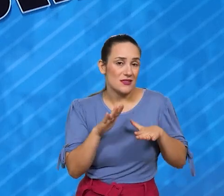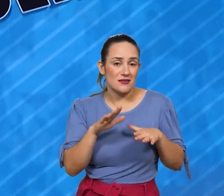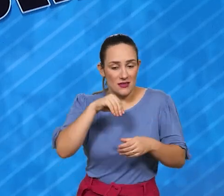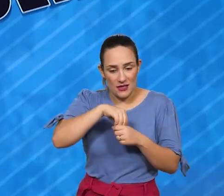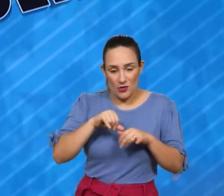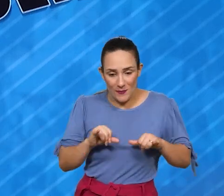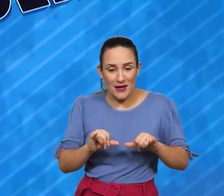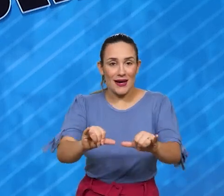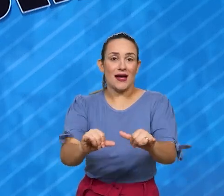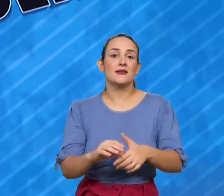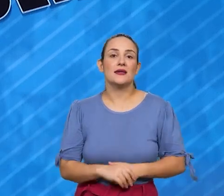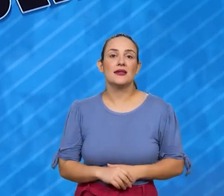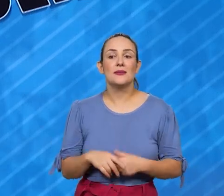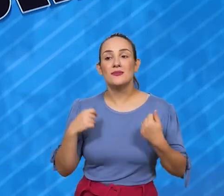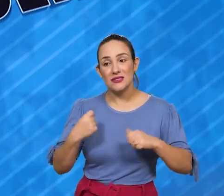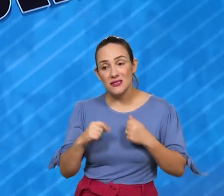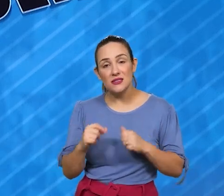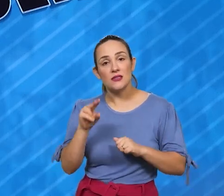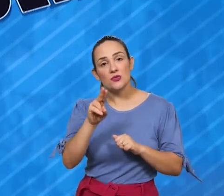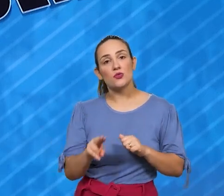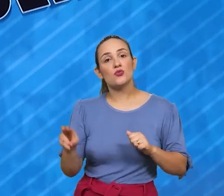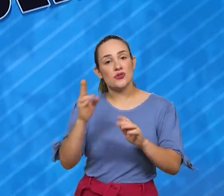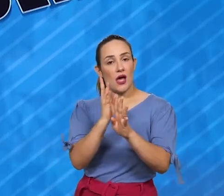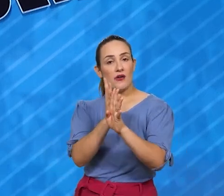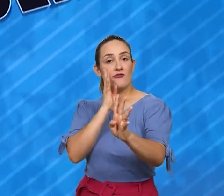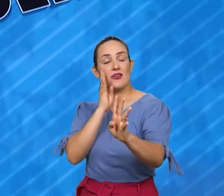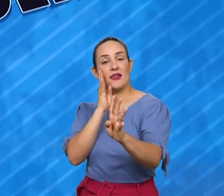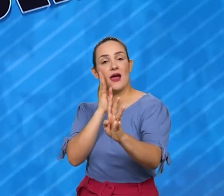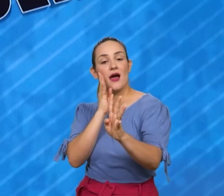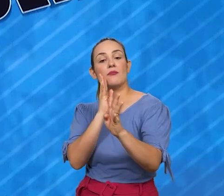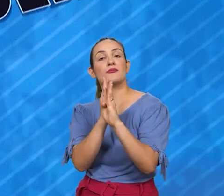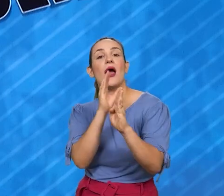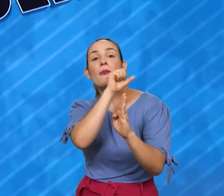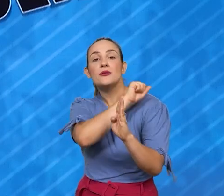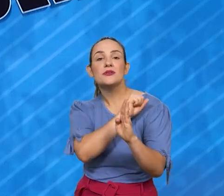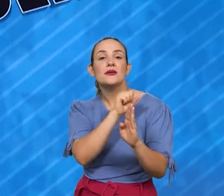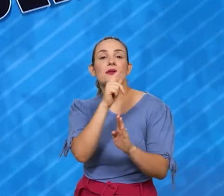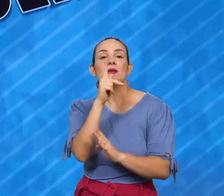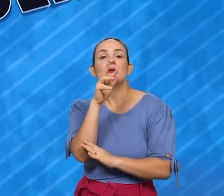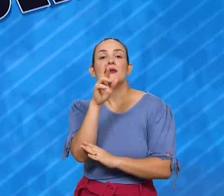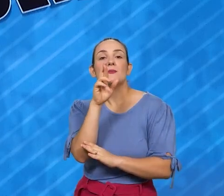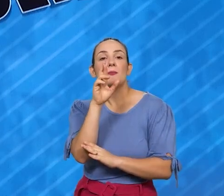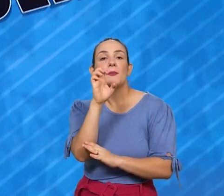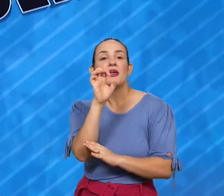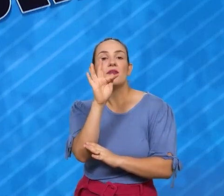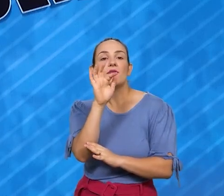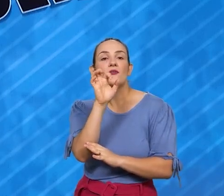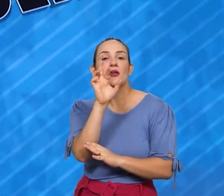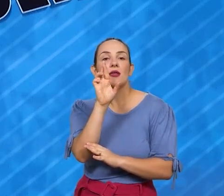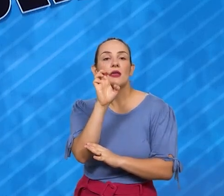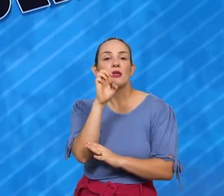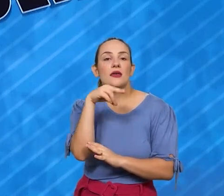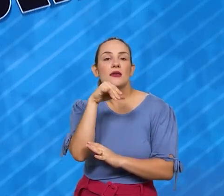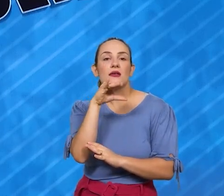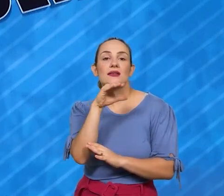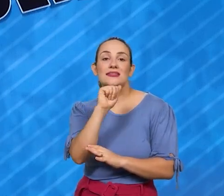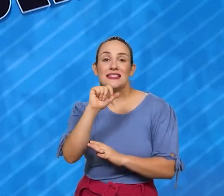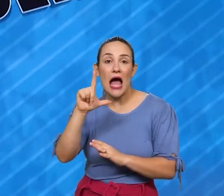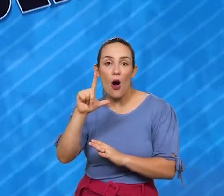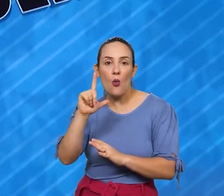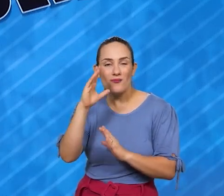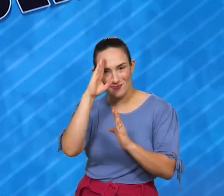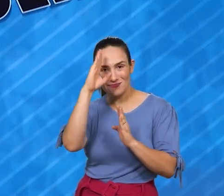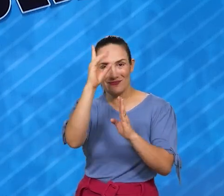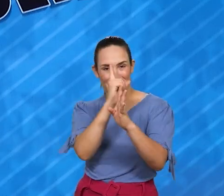mercado e precisa utilizar de uma fila, né, uma preferencial, porque aqui, como eu disse, um dos direitos é que a